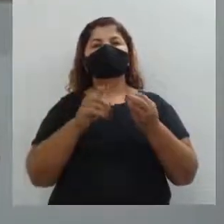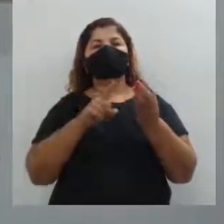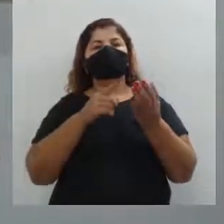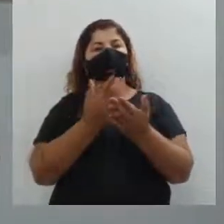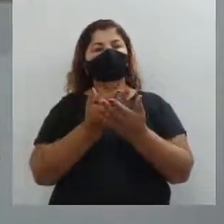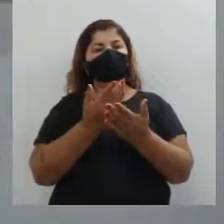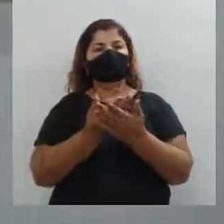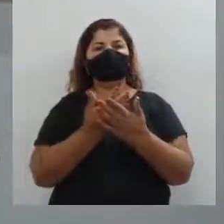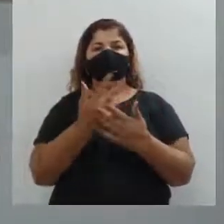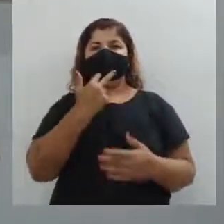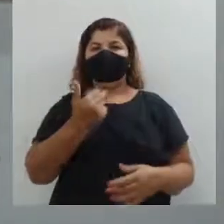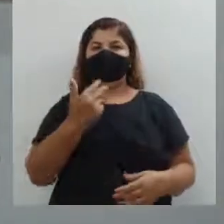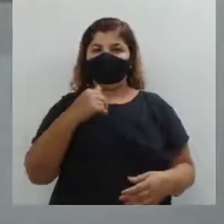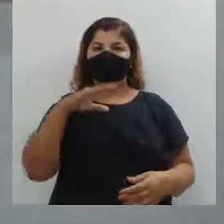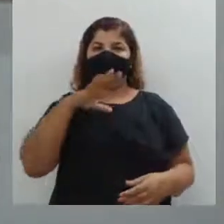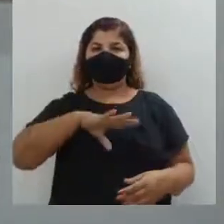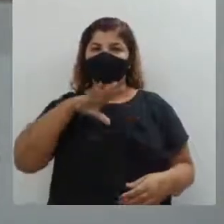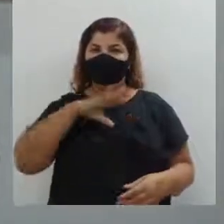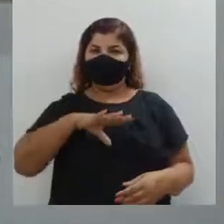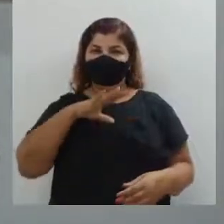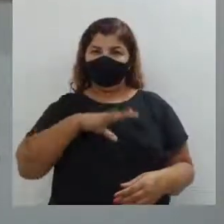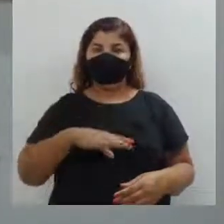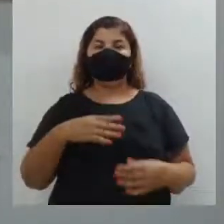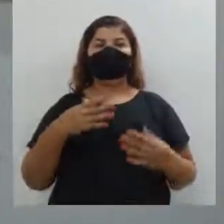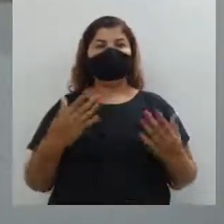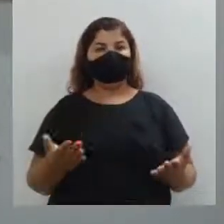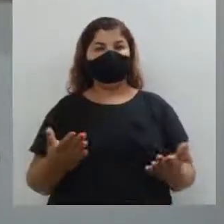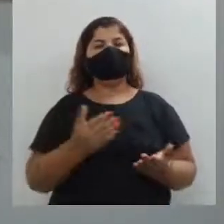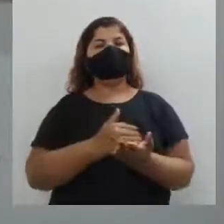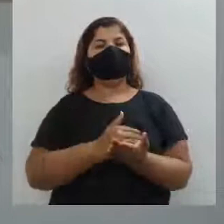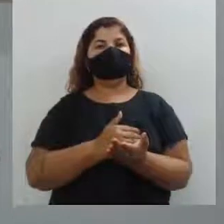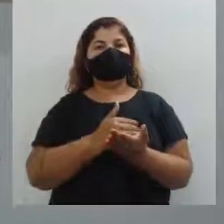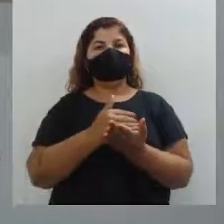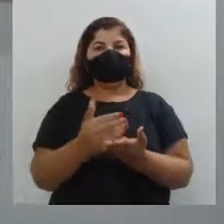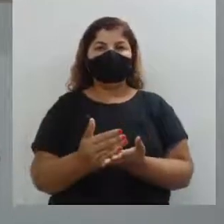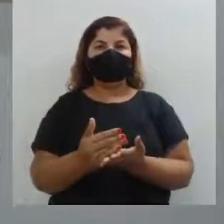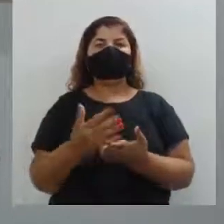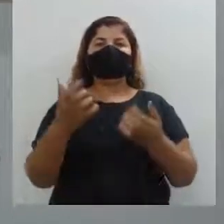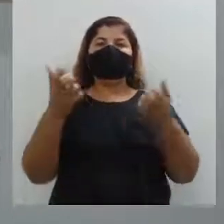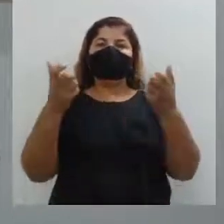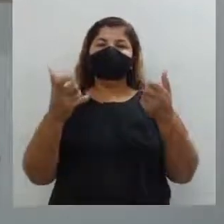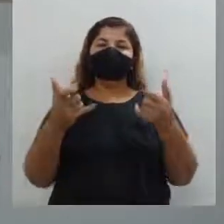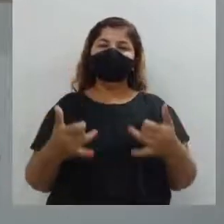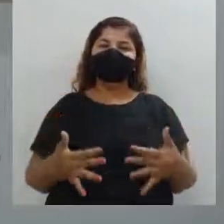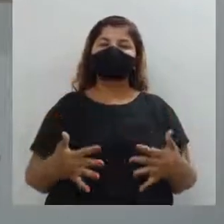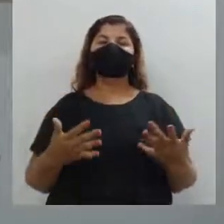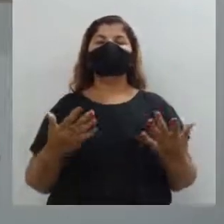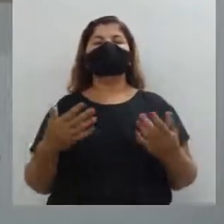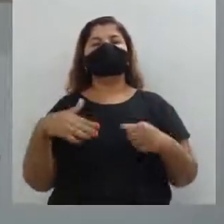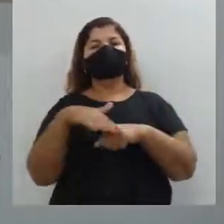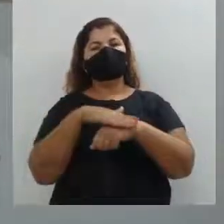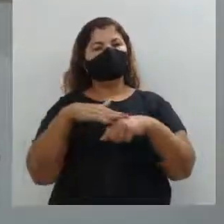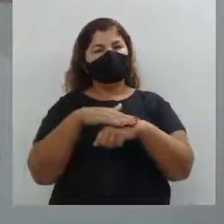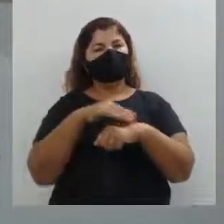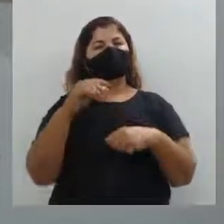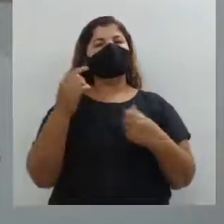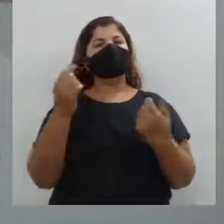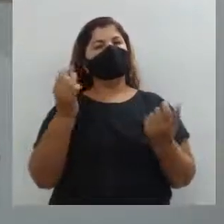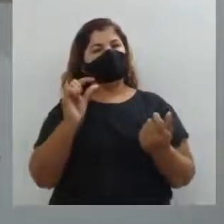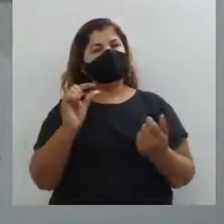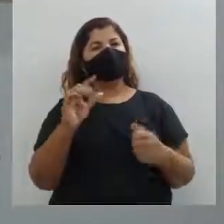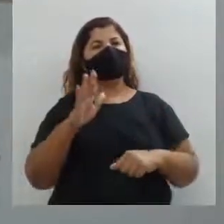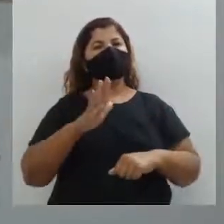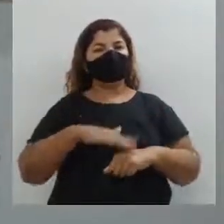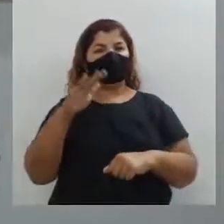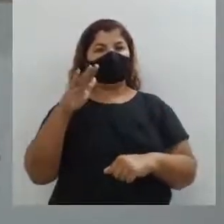portuguesa, tá certo? Então, vamos começar, vamos falar, conversar um pouquinho sobre